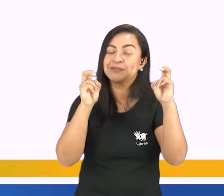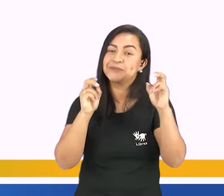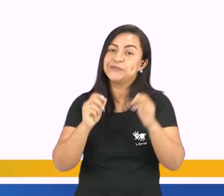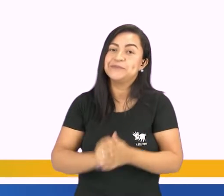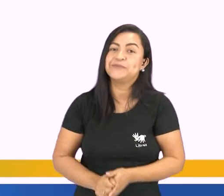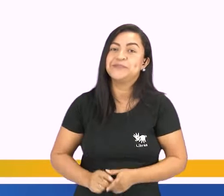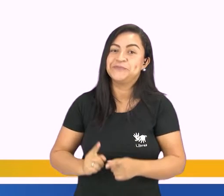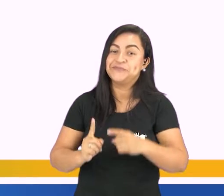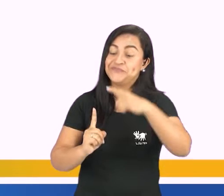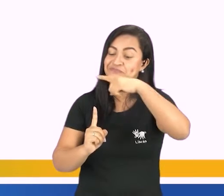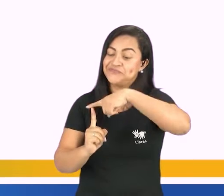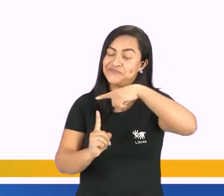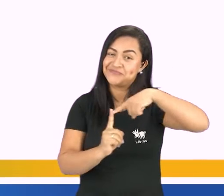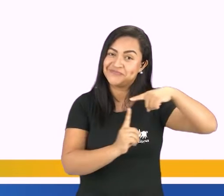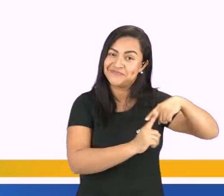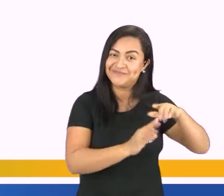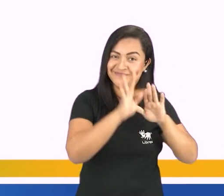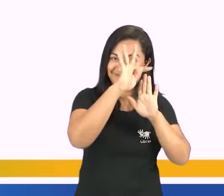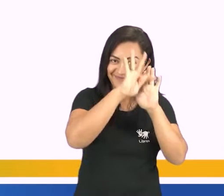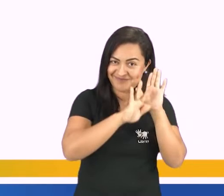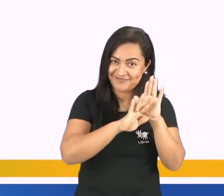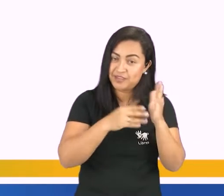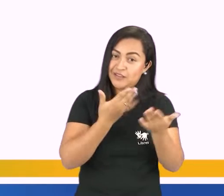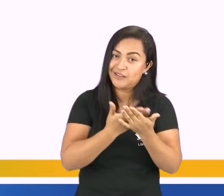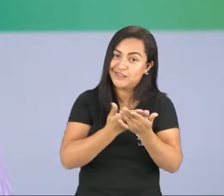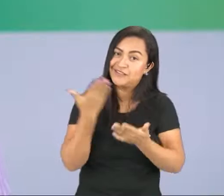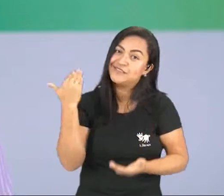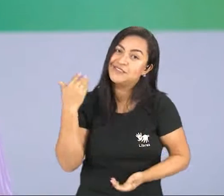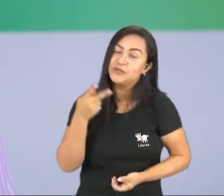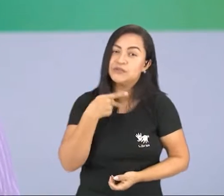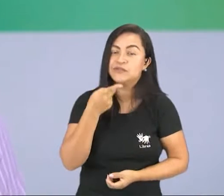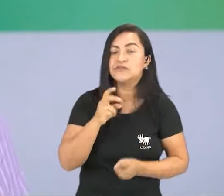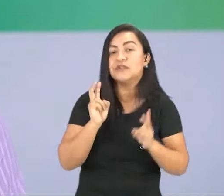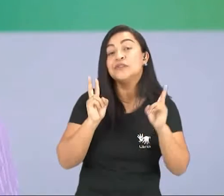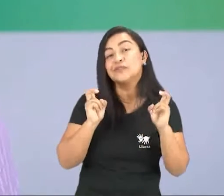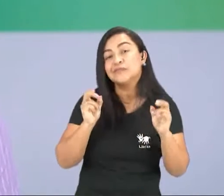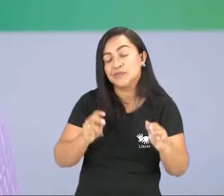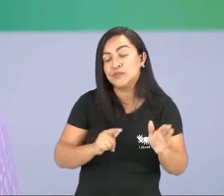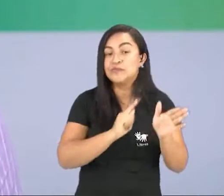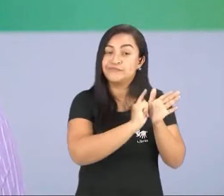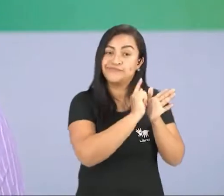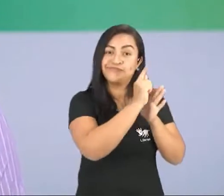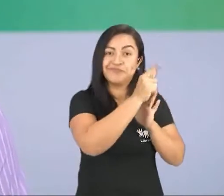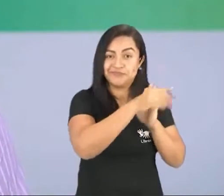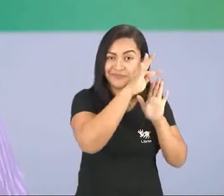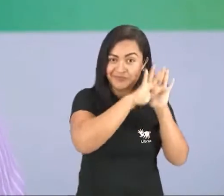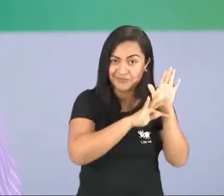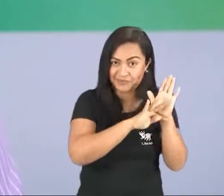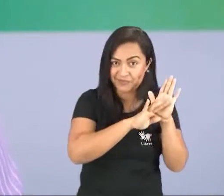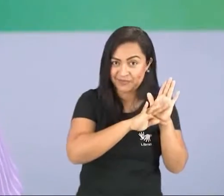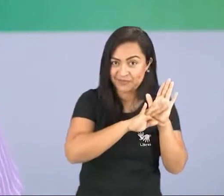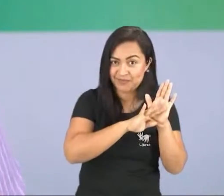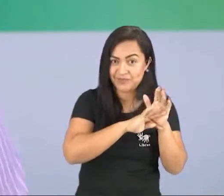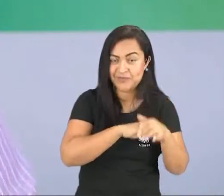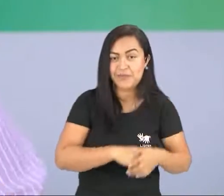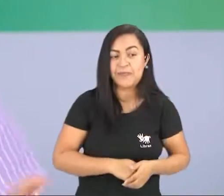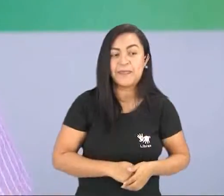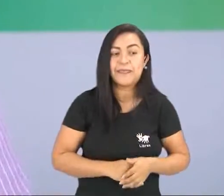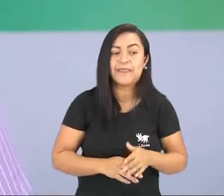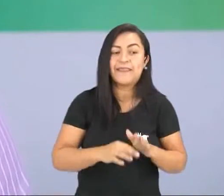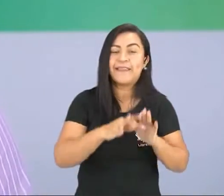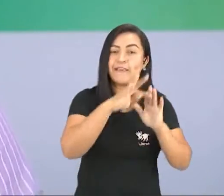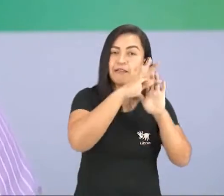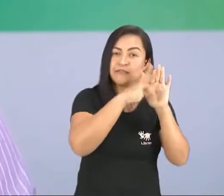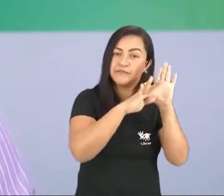tipologia textual. Bom, em aulas anteriores, nós falamos bastante sobre gêneros textuais e a função deles dentro